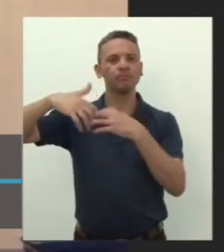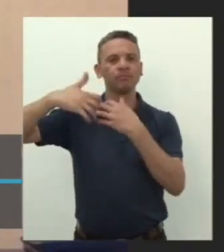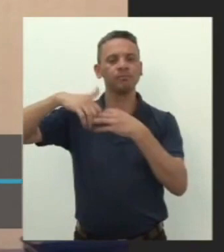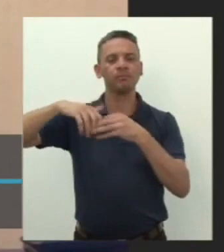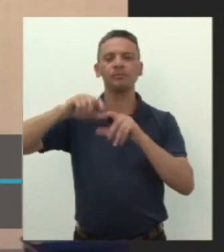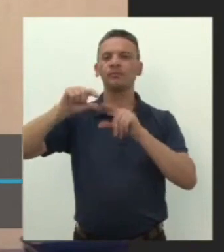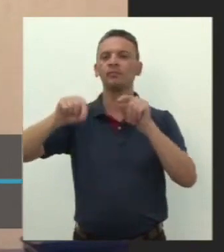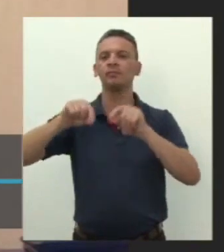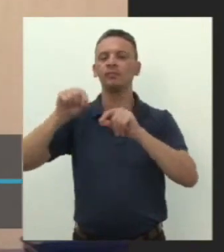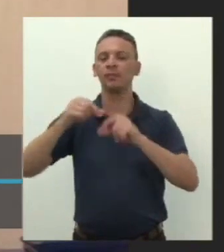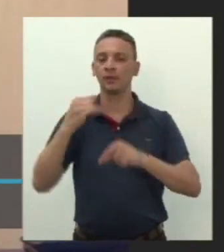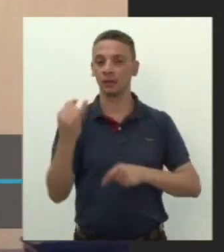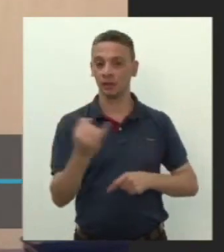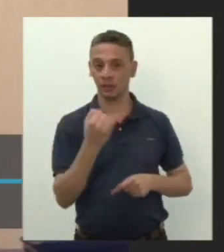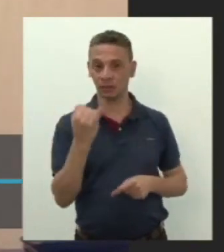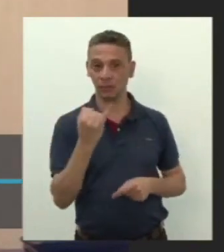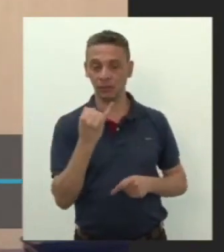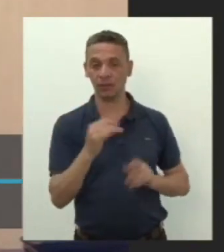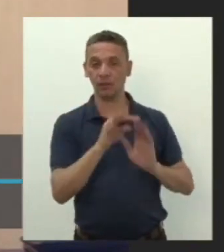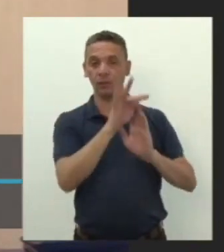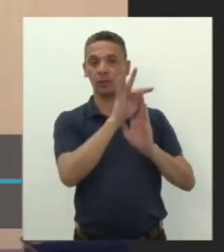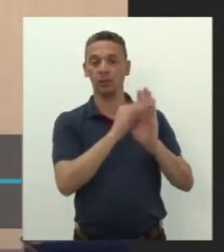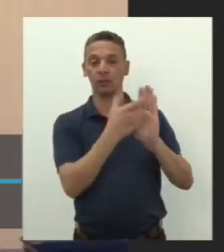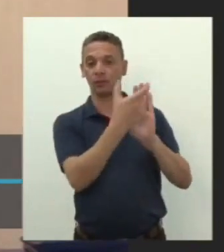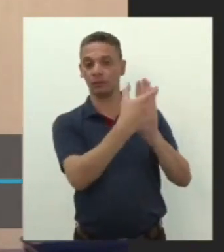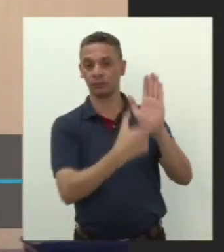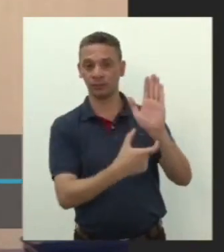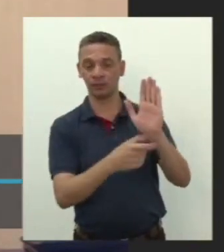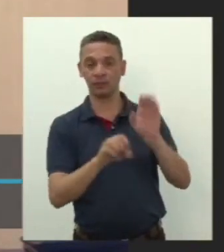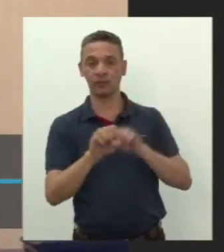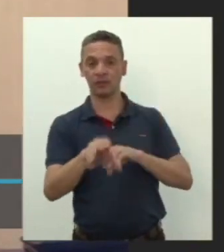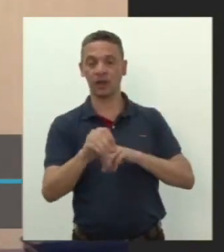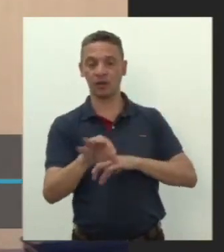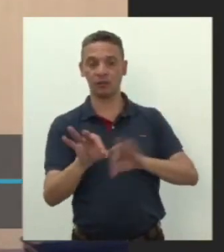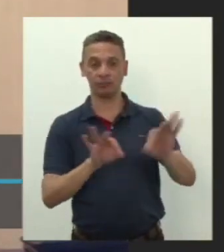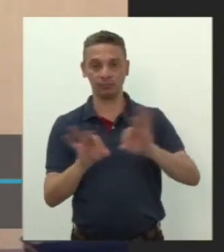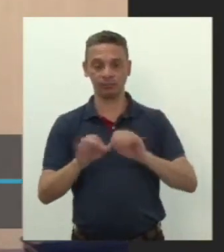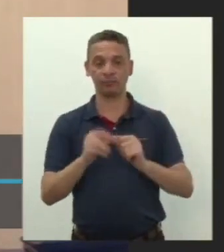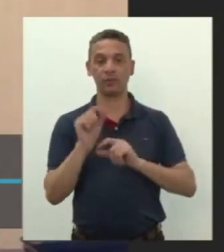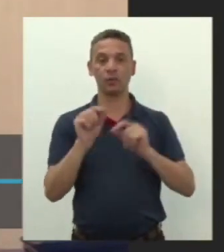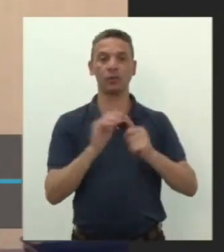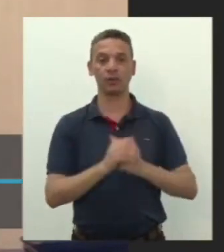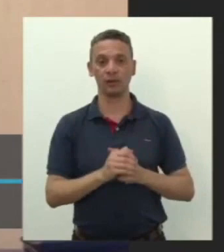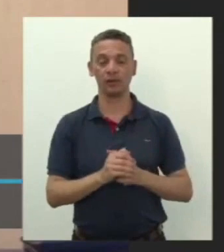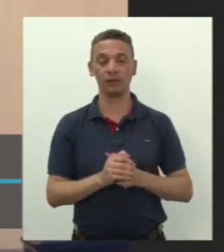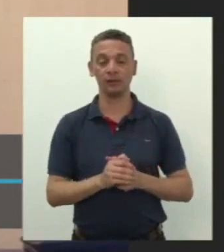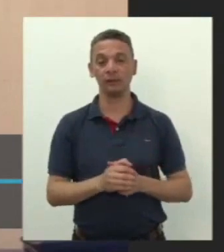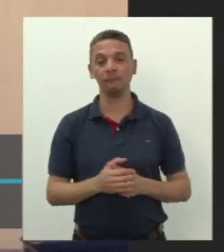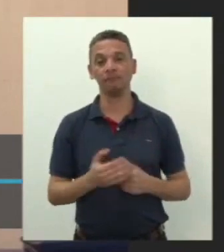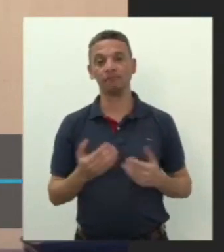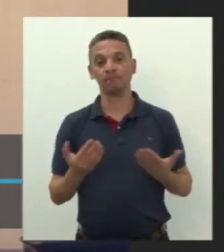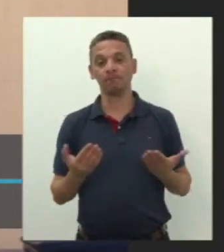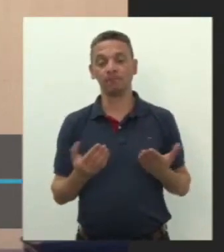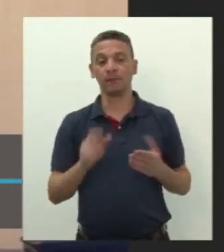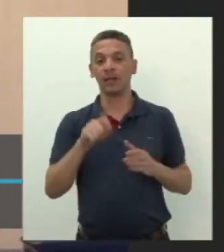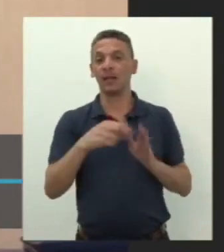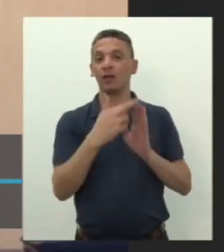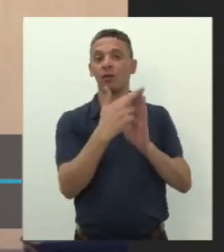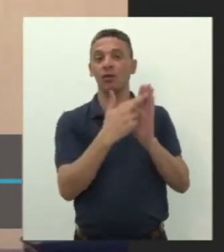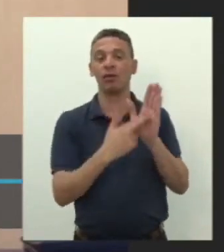verificar nesse esboço, né, do plano de aula é o seguinte, que na verdade é um roteiro, né, de como que o